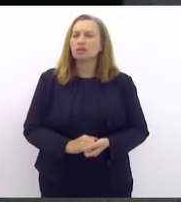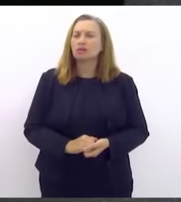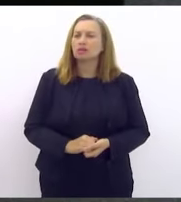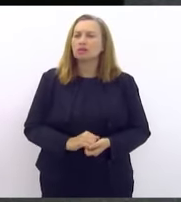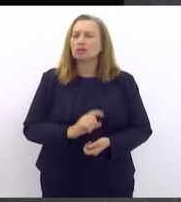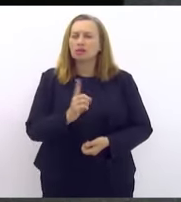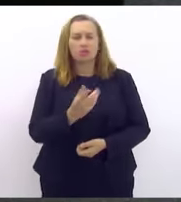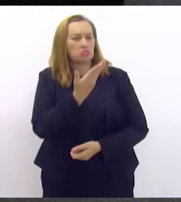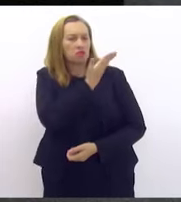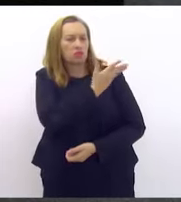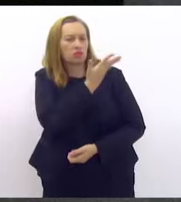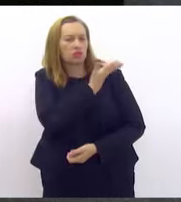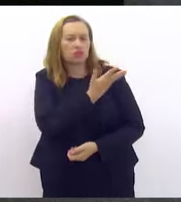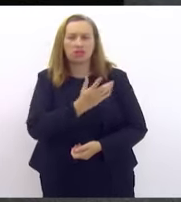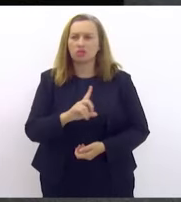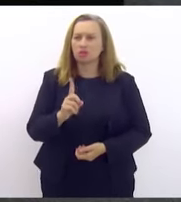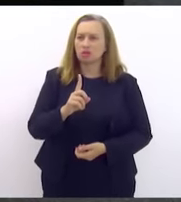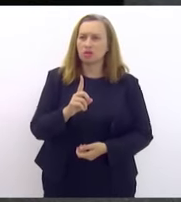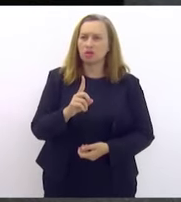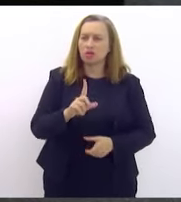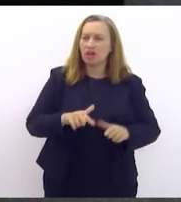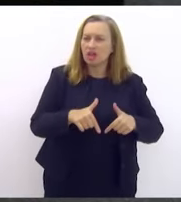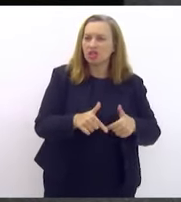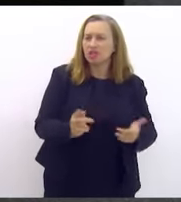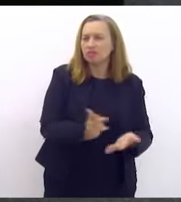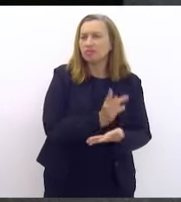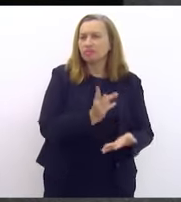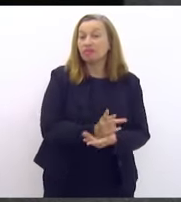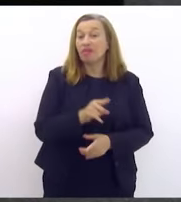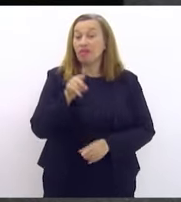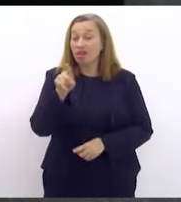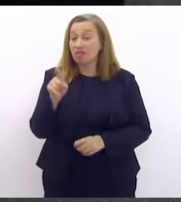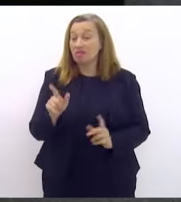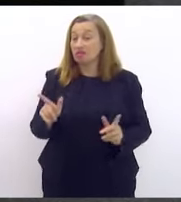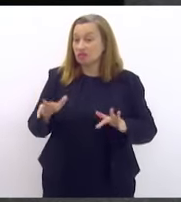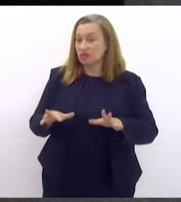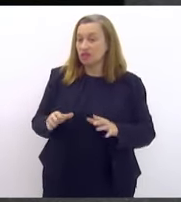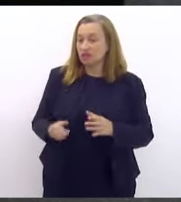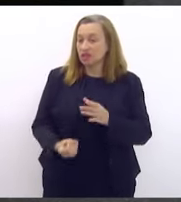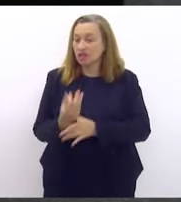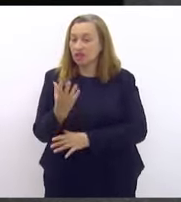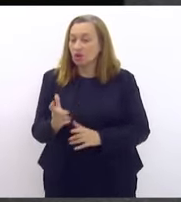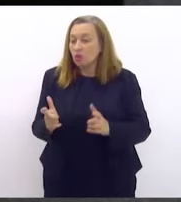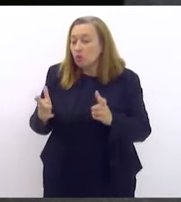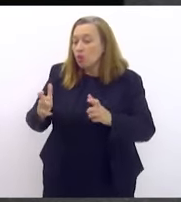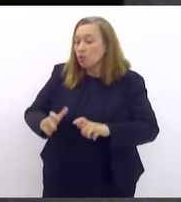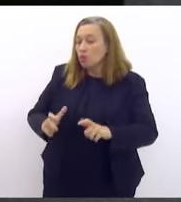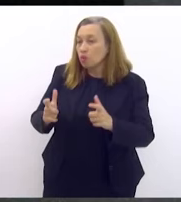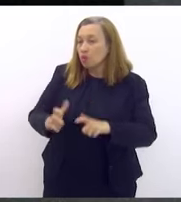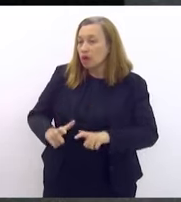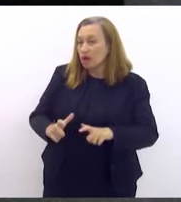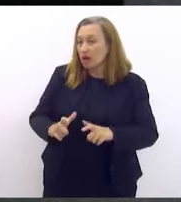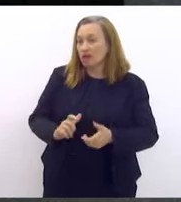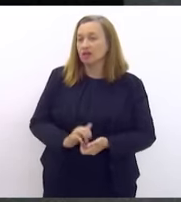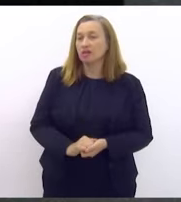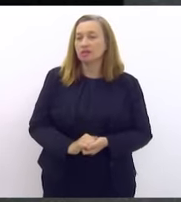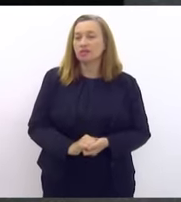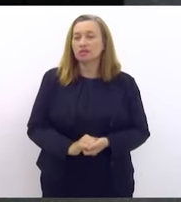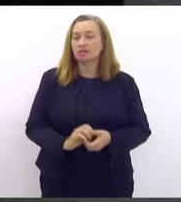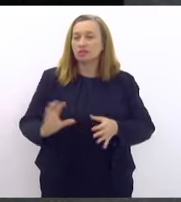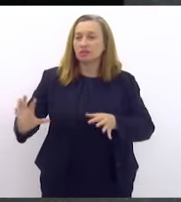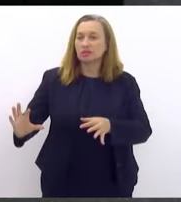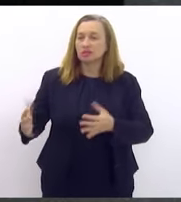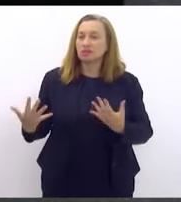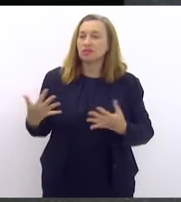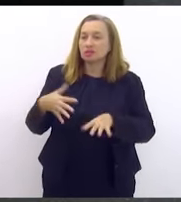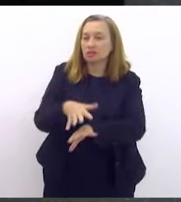discrimine, não faça mal. E esse é diferente, cria um espaço de integração sensorial.